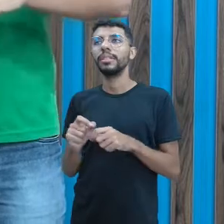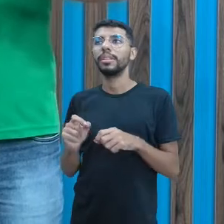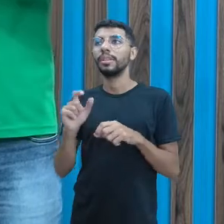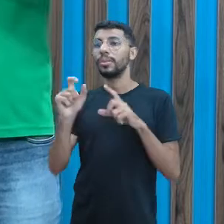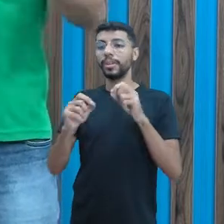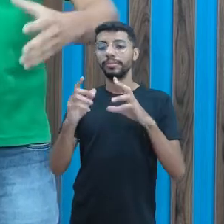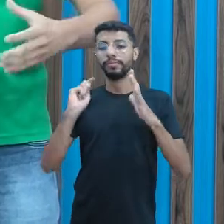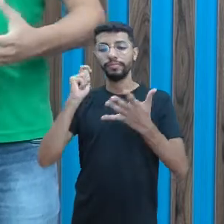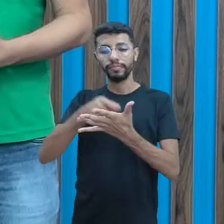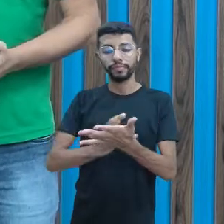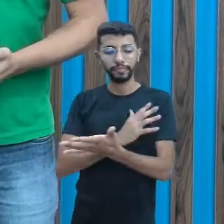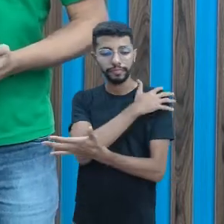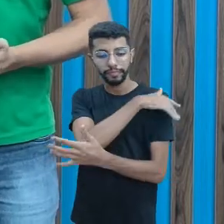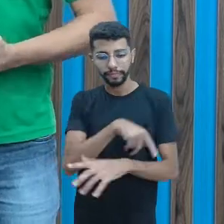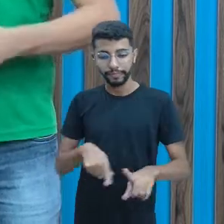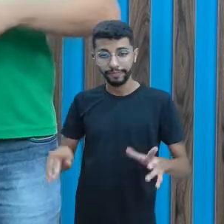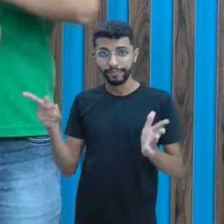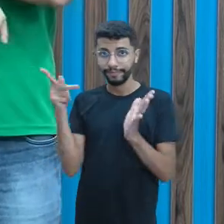ditadura, ela, de fato,